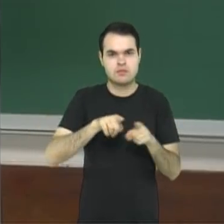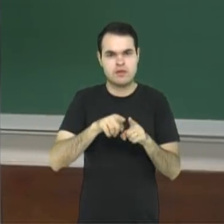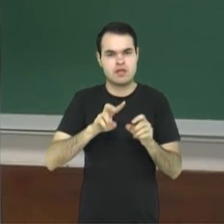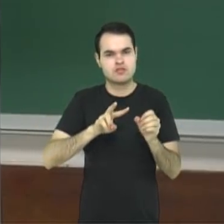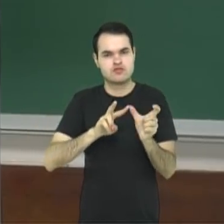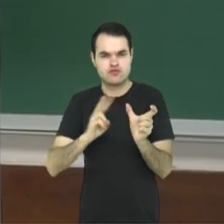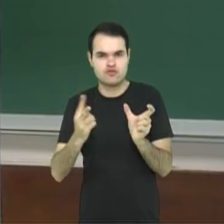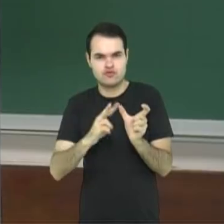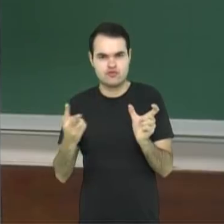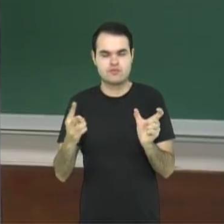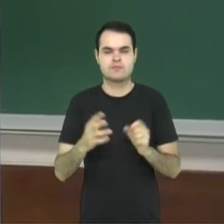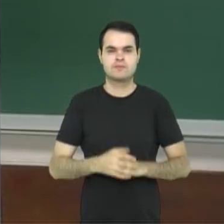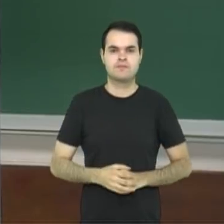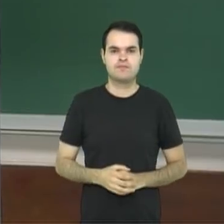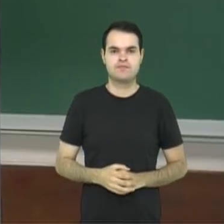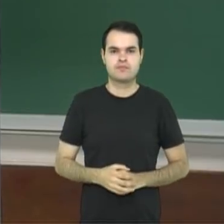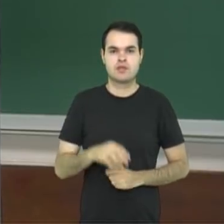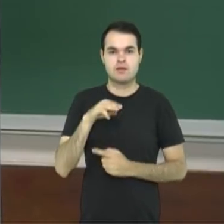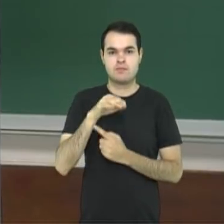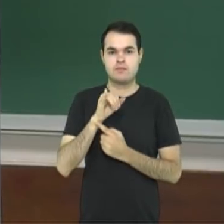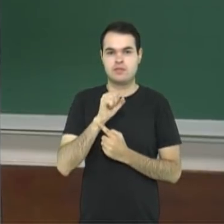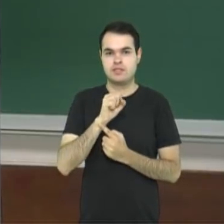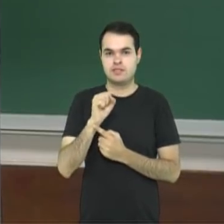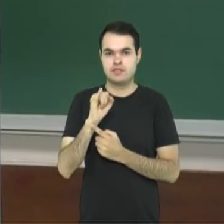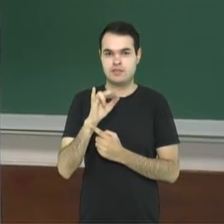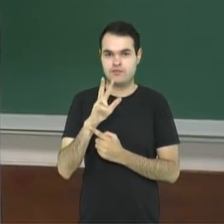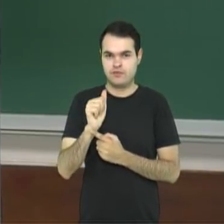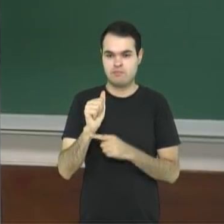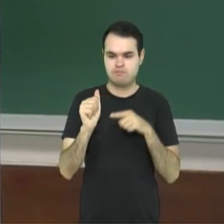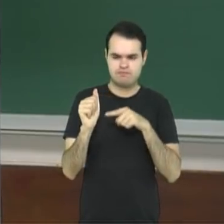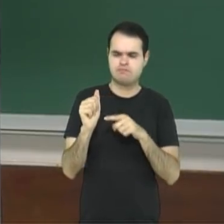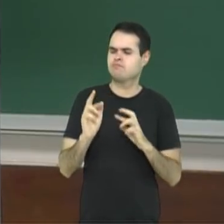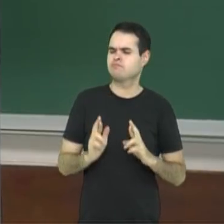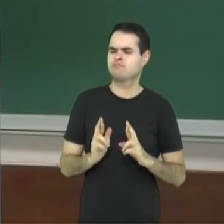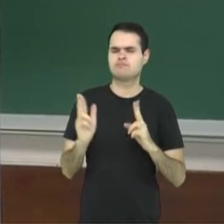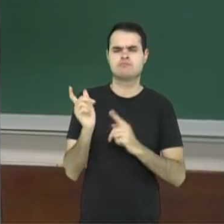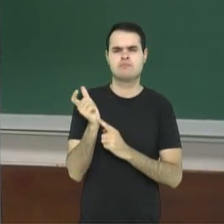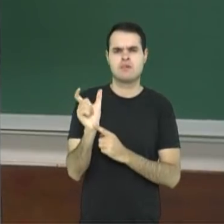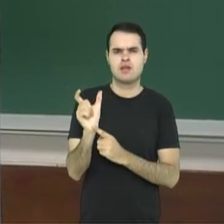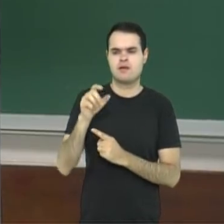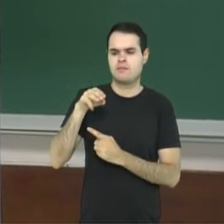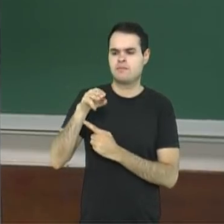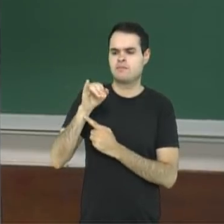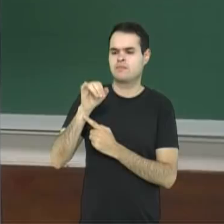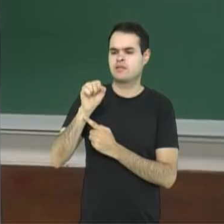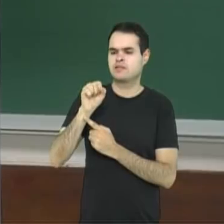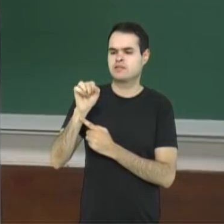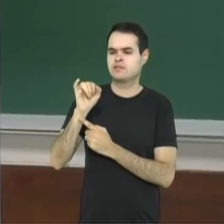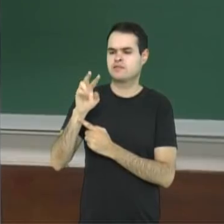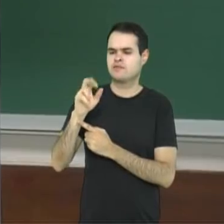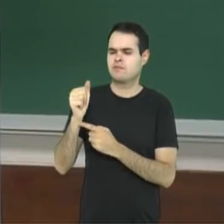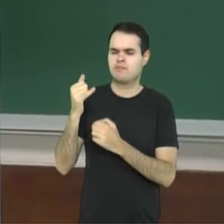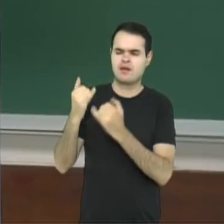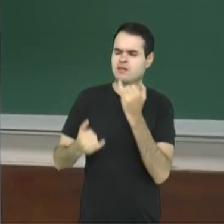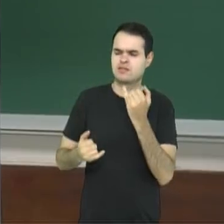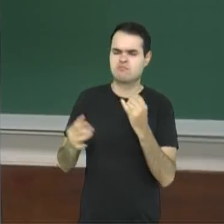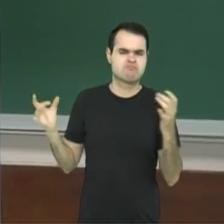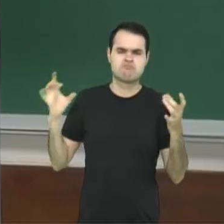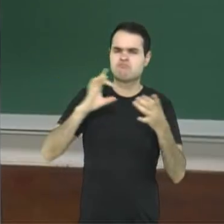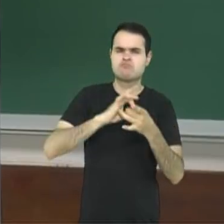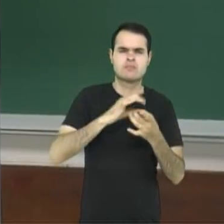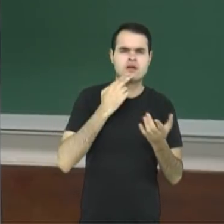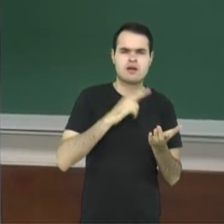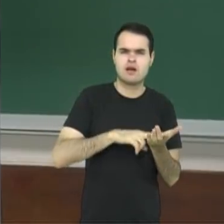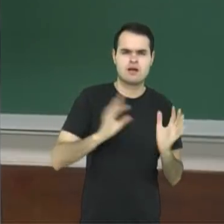sinônimo, né? Missiva, olha, missiva é uma palavra diferente, né? Parece que não tem uma correlação com carta, mas também